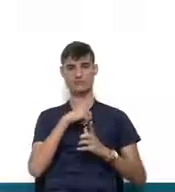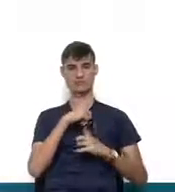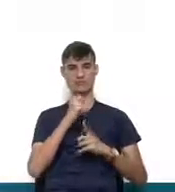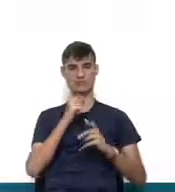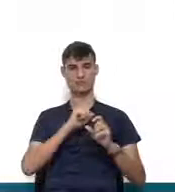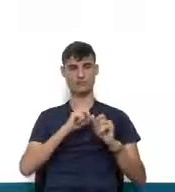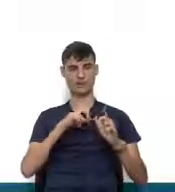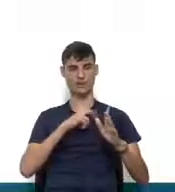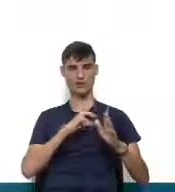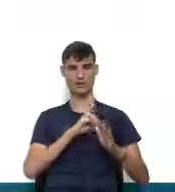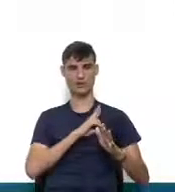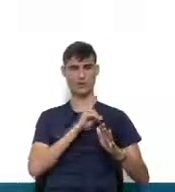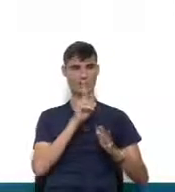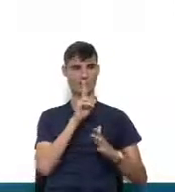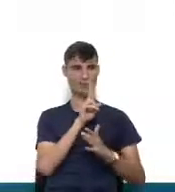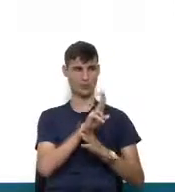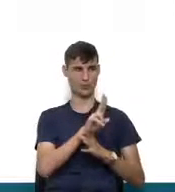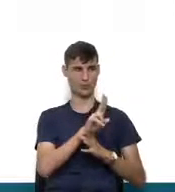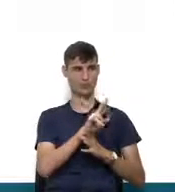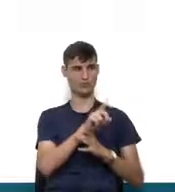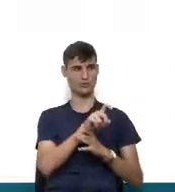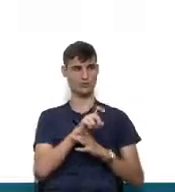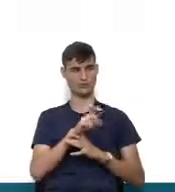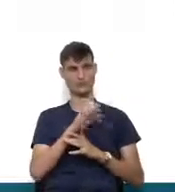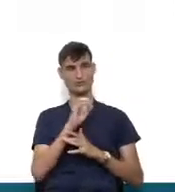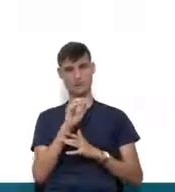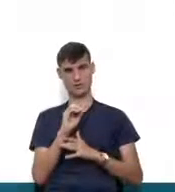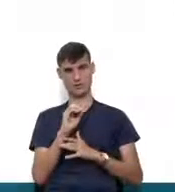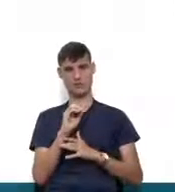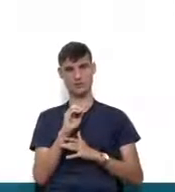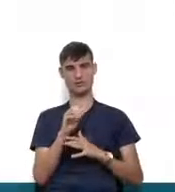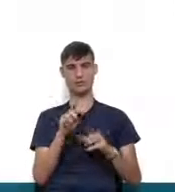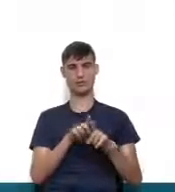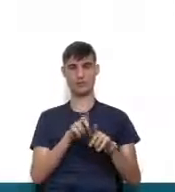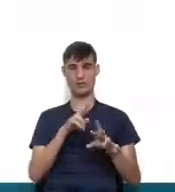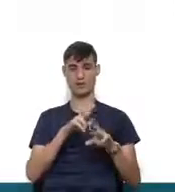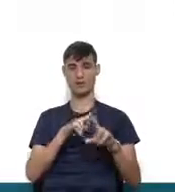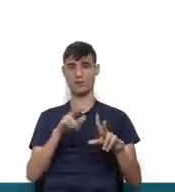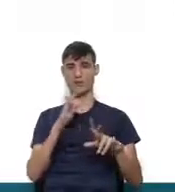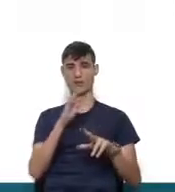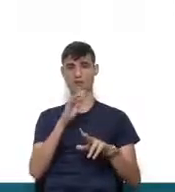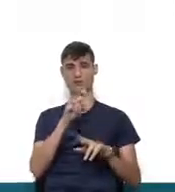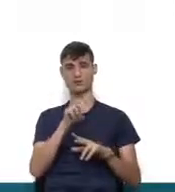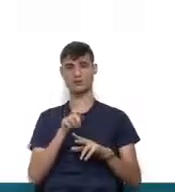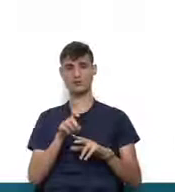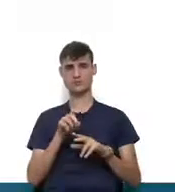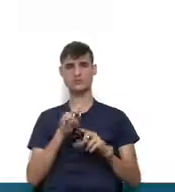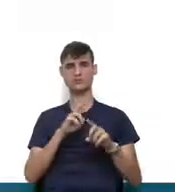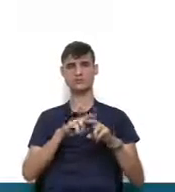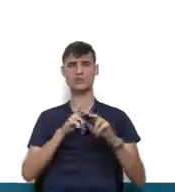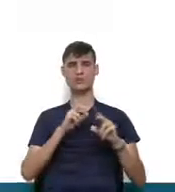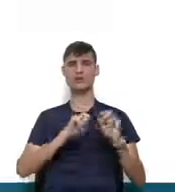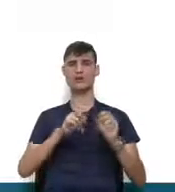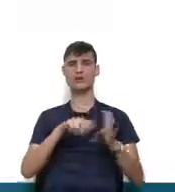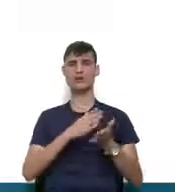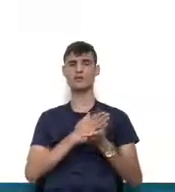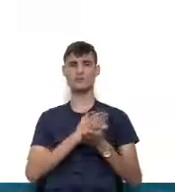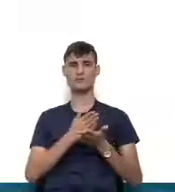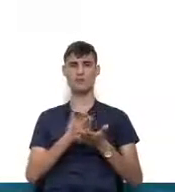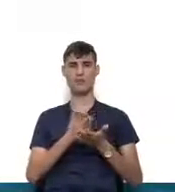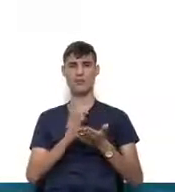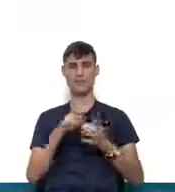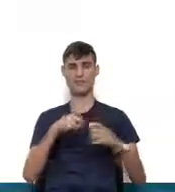sendo representada de U, com x e 0, e isso vai ser igual a f de x. O que é essa condição inicial?